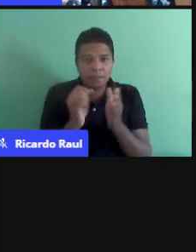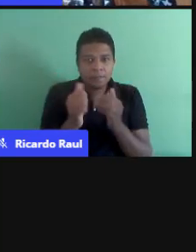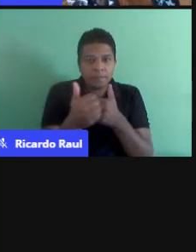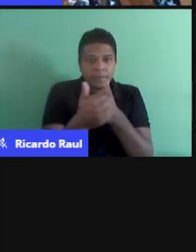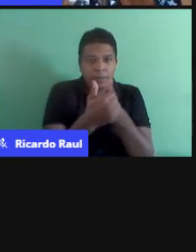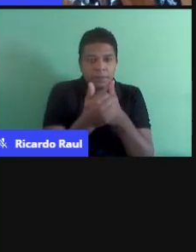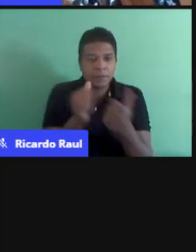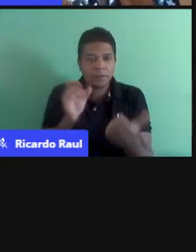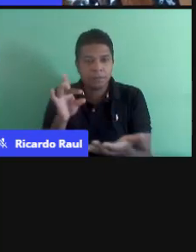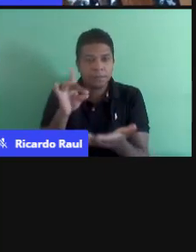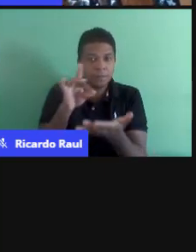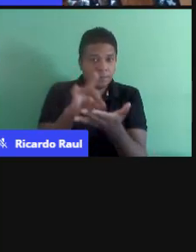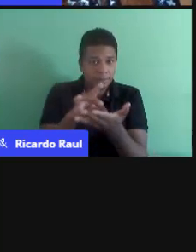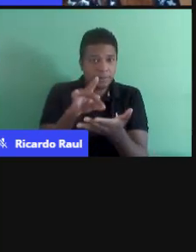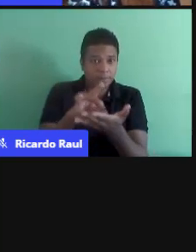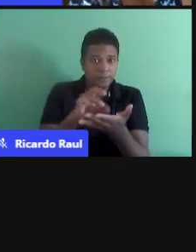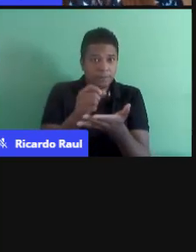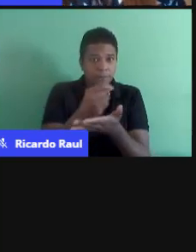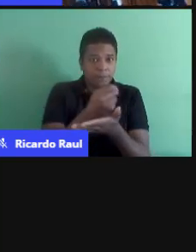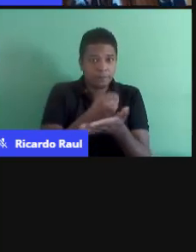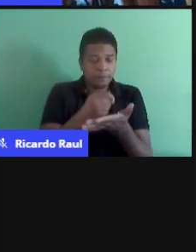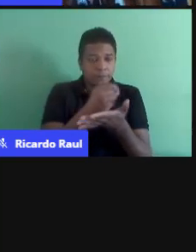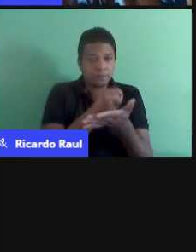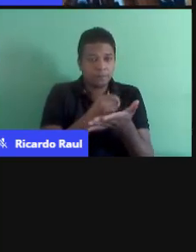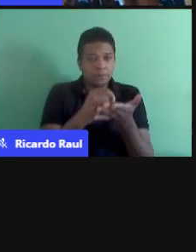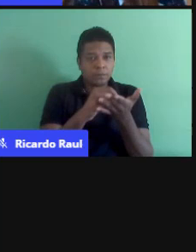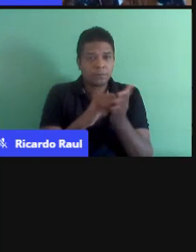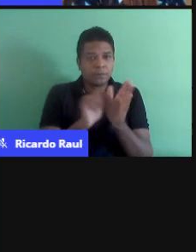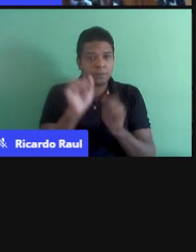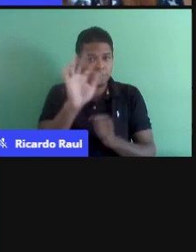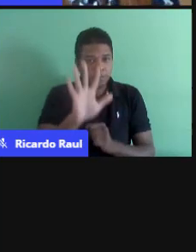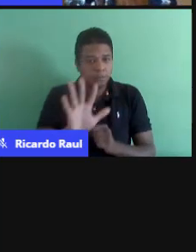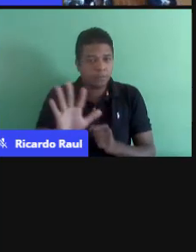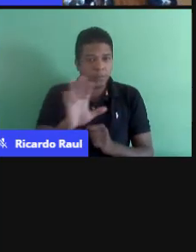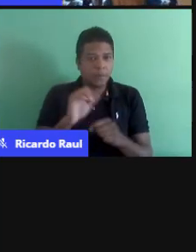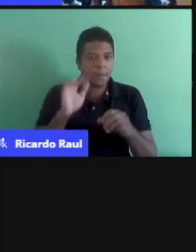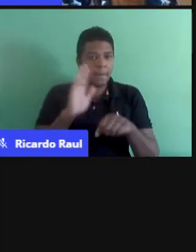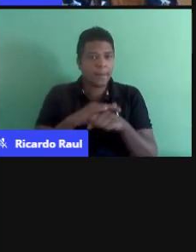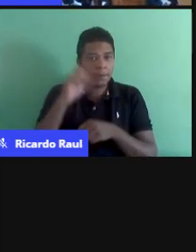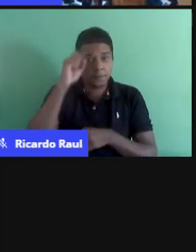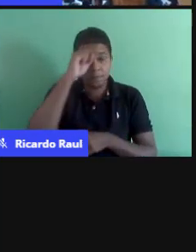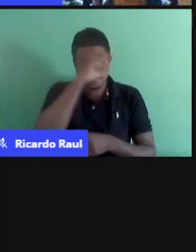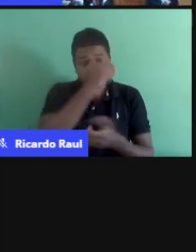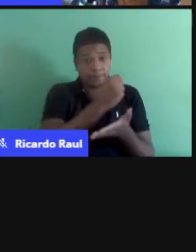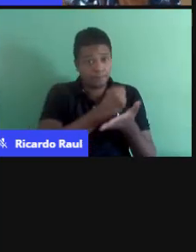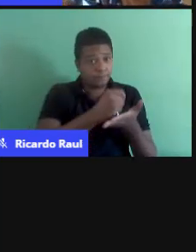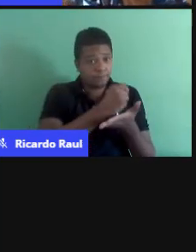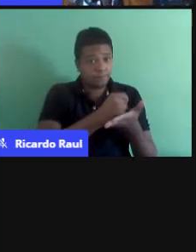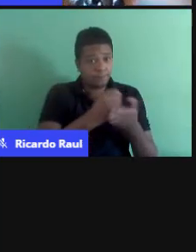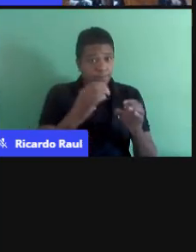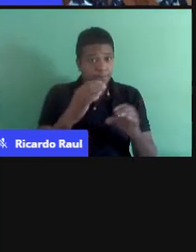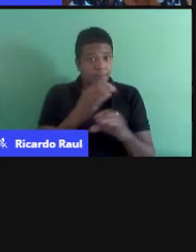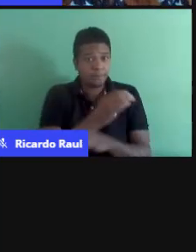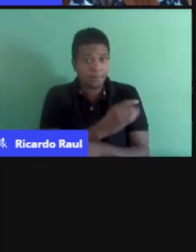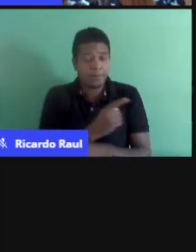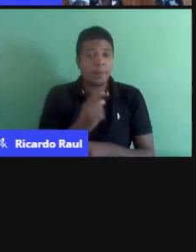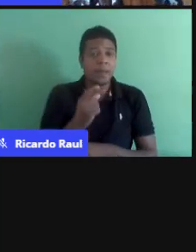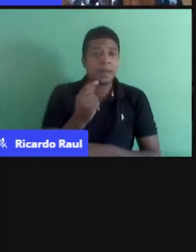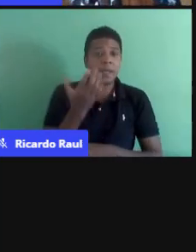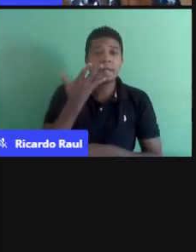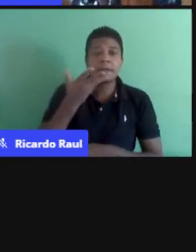da realidade. As figuras vão ficando mais complexas e mais detalhadas, né? Então a criança